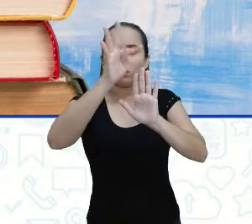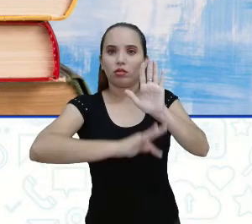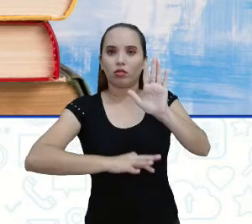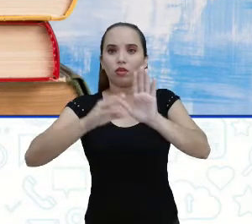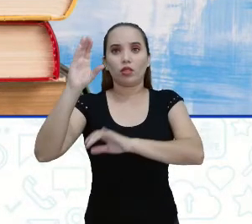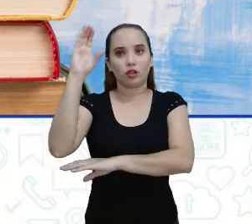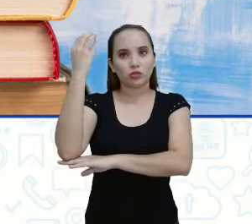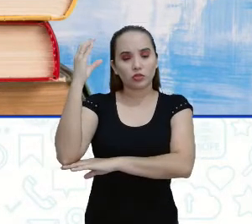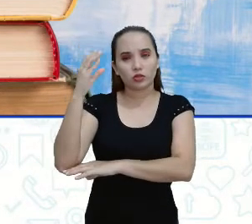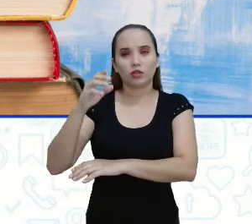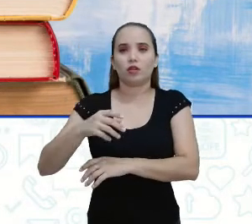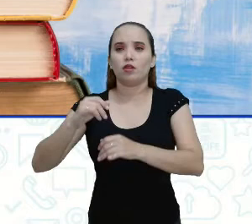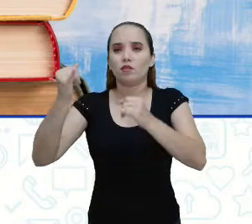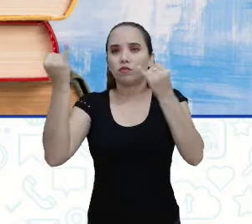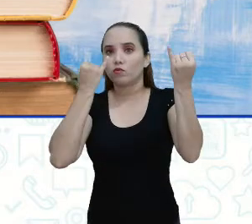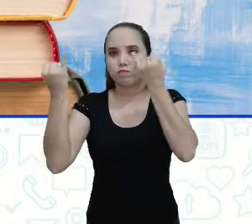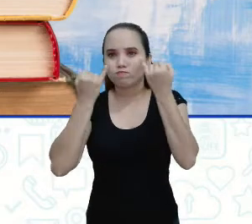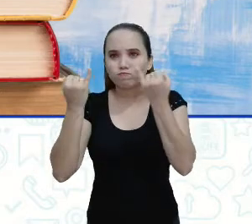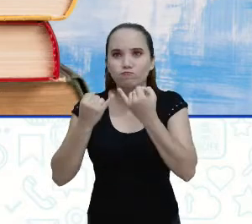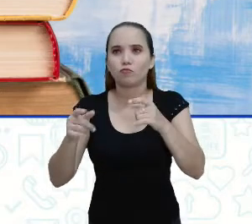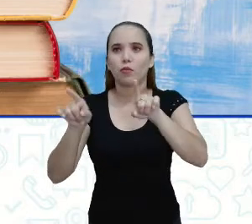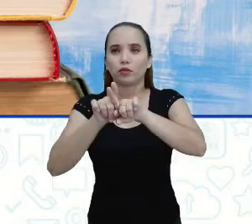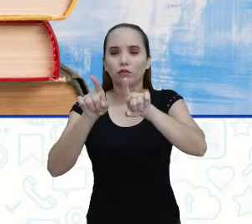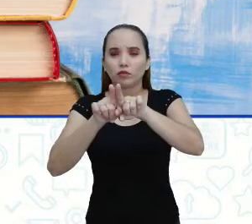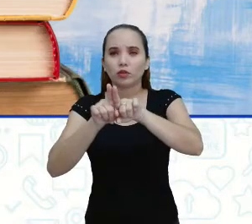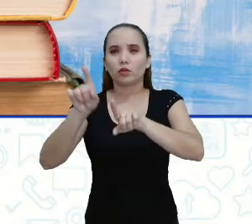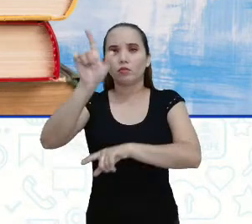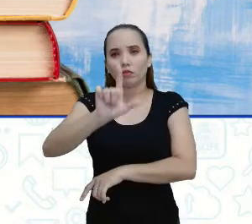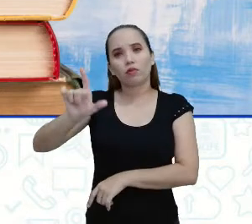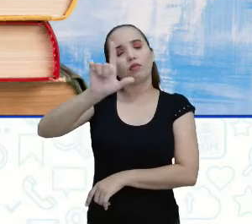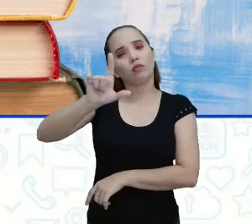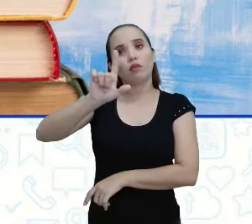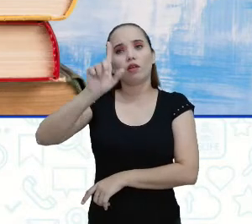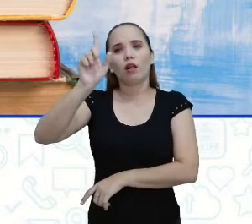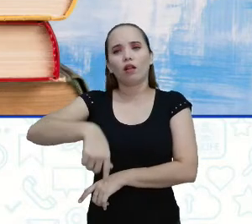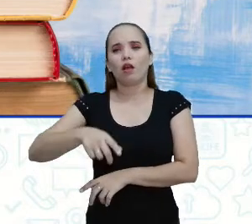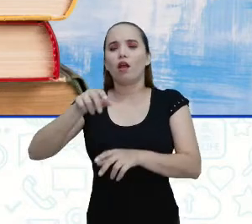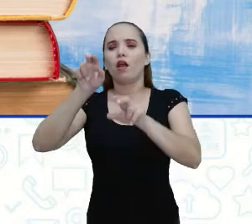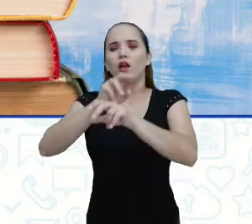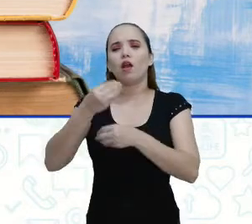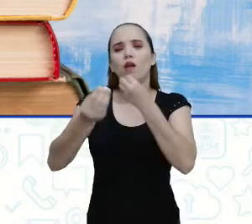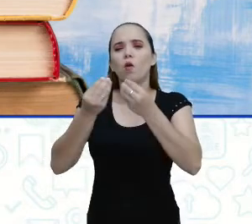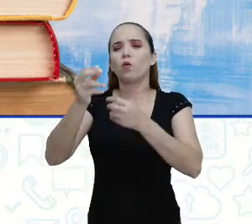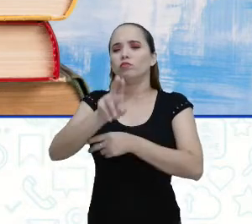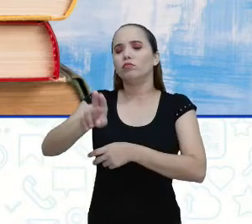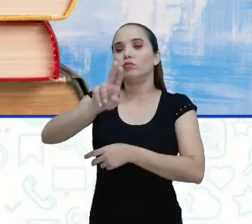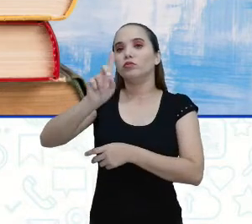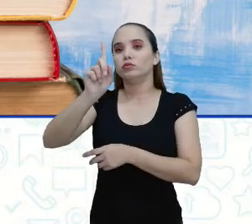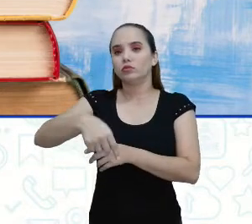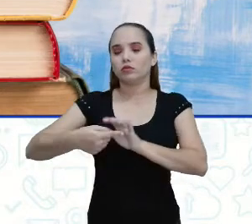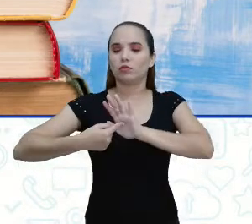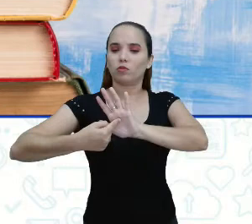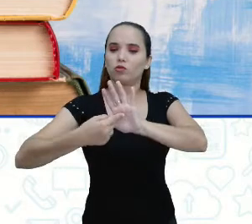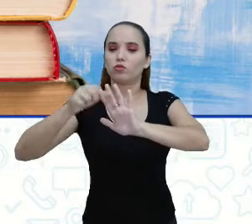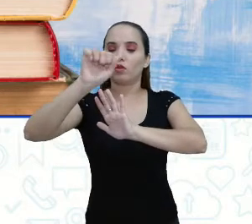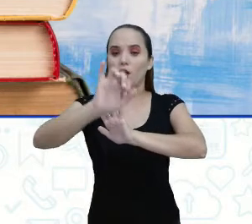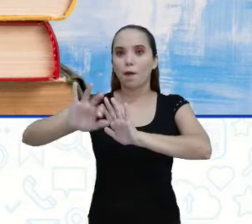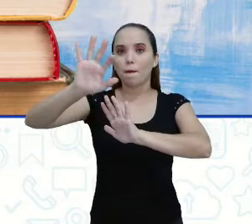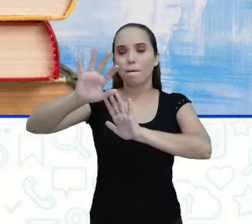literários, com a função de possibilitar ao leitor a visualização de uma imagem